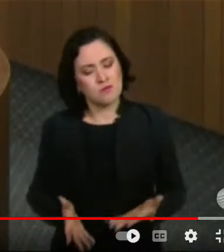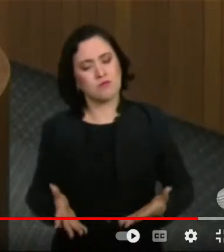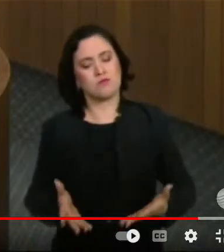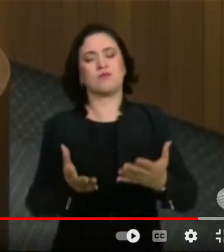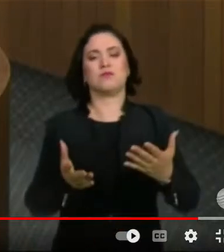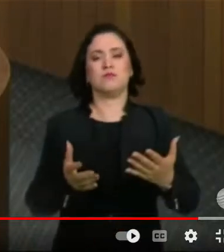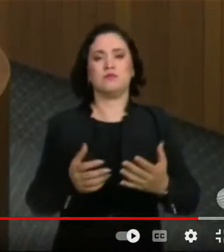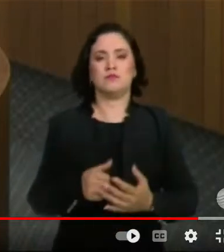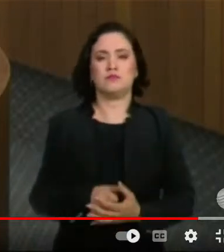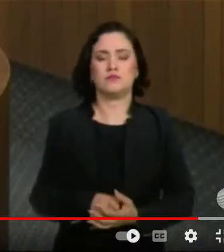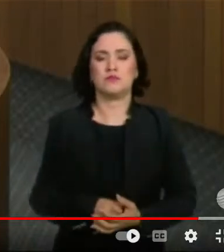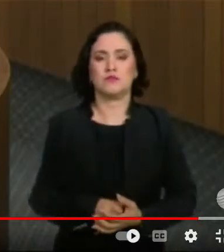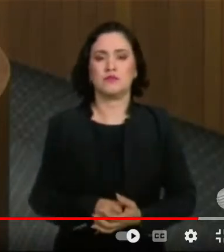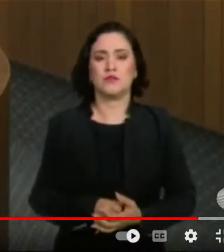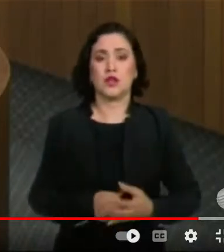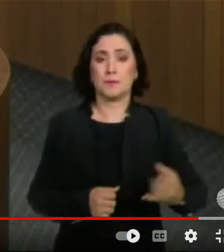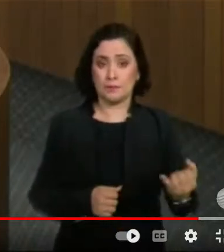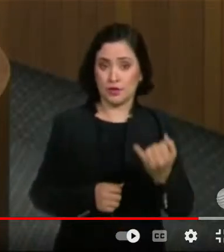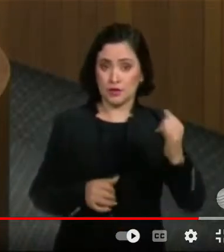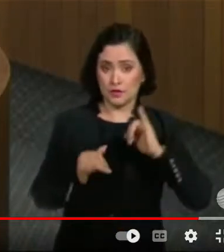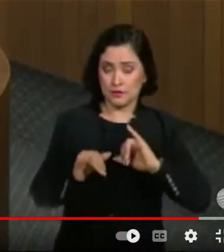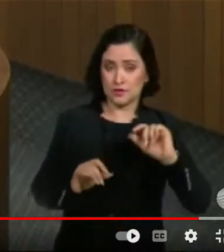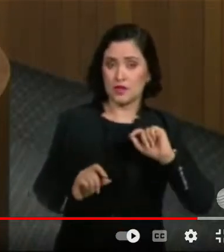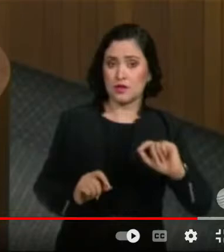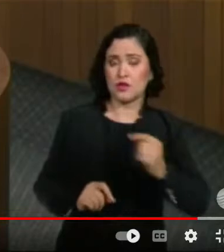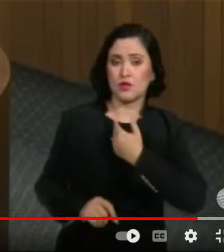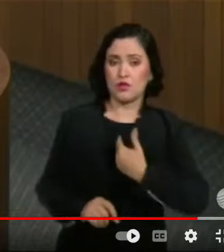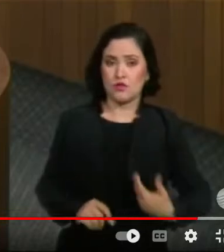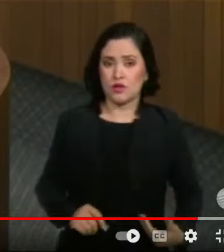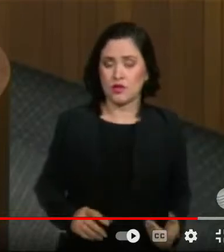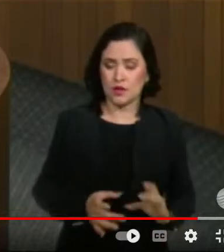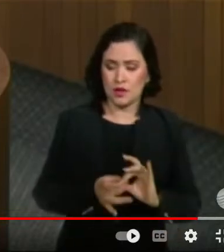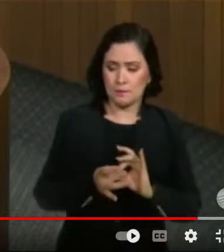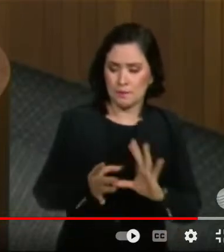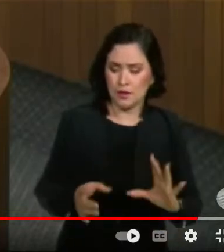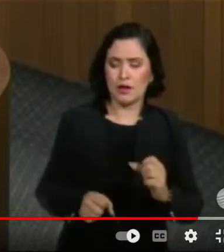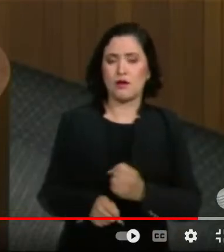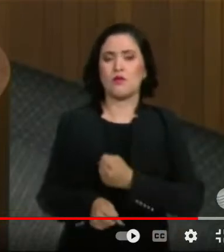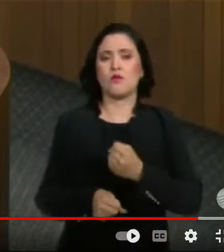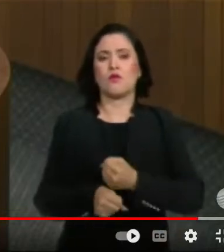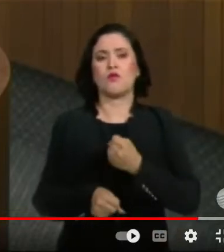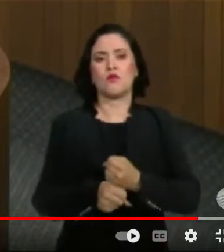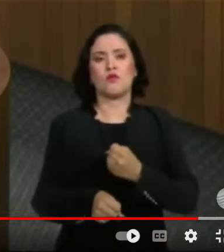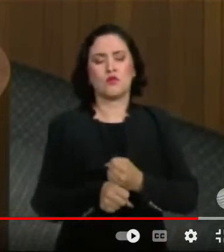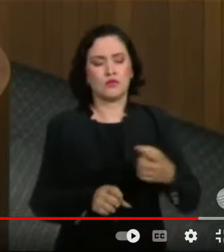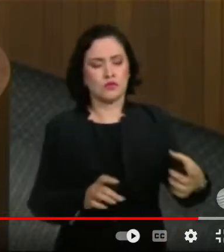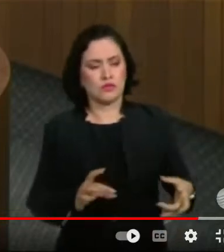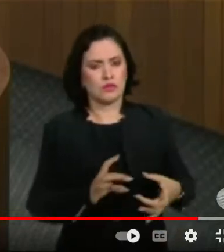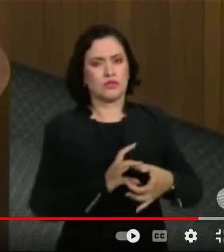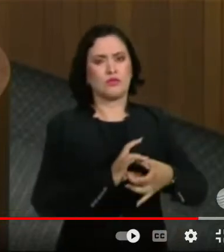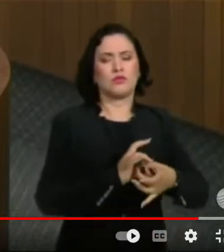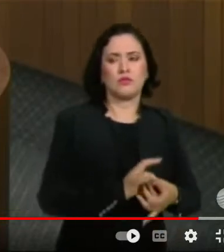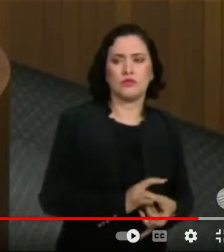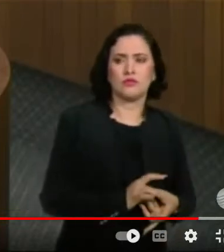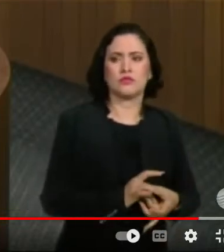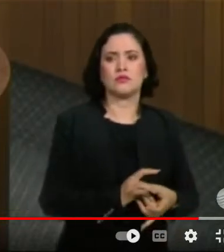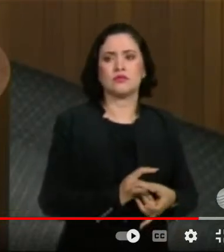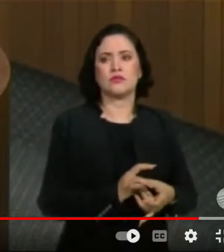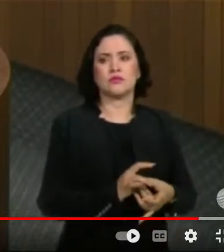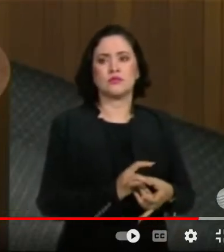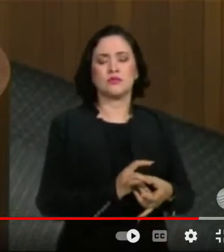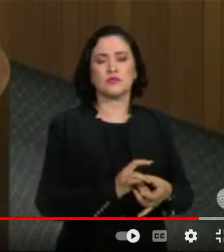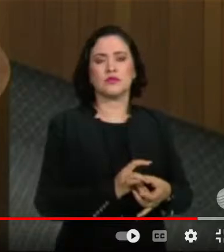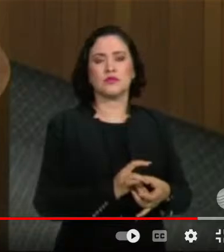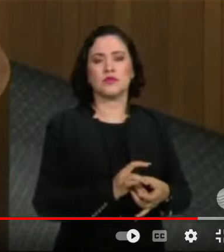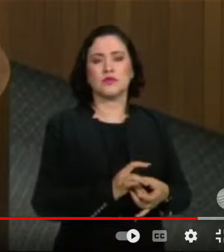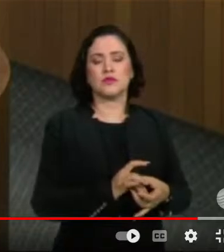autoriza esta construção em parceria com o sindicato e, se Deus quiser, a Expoaba, ano